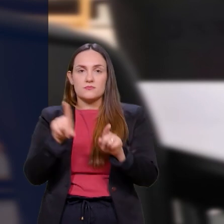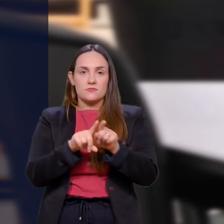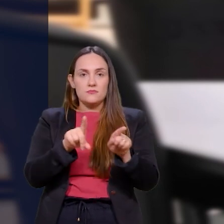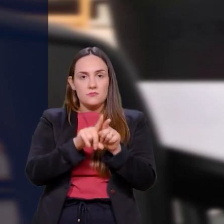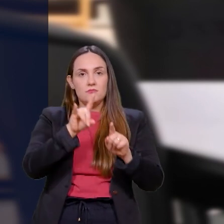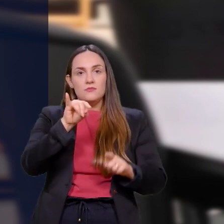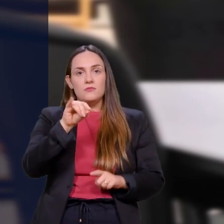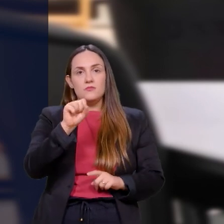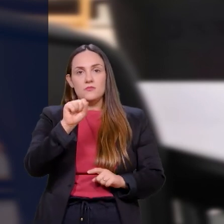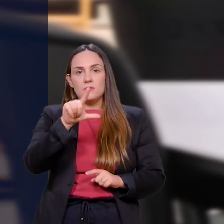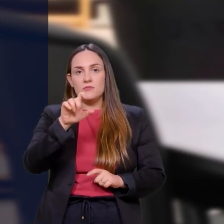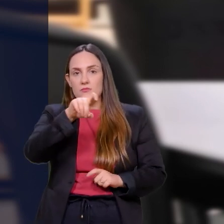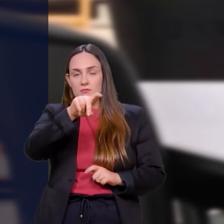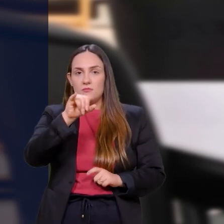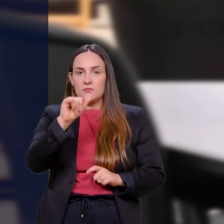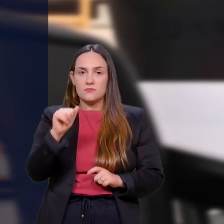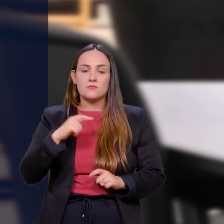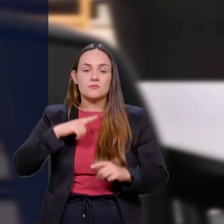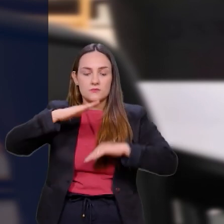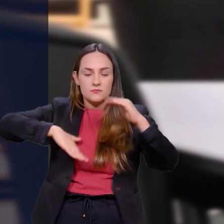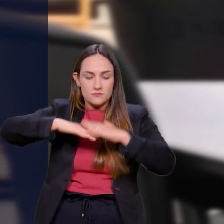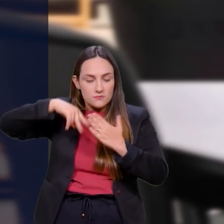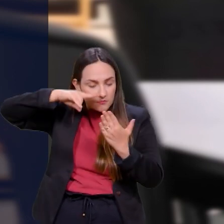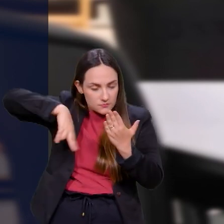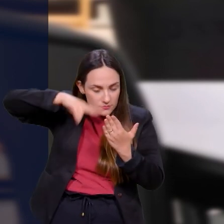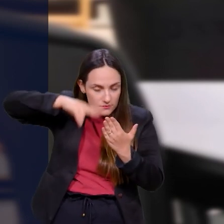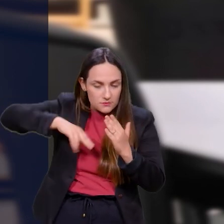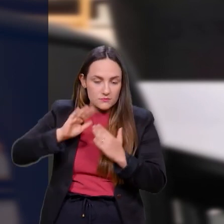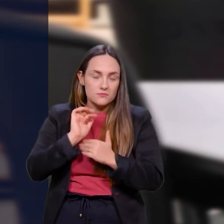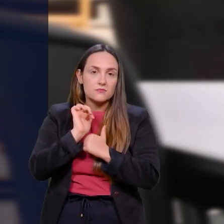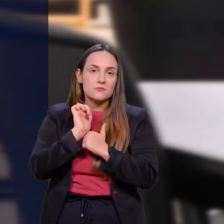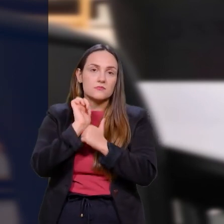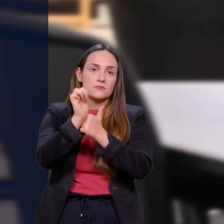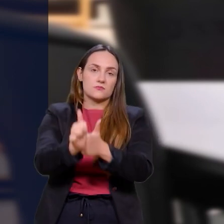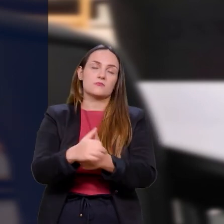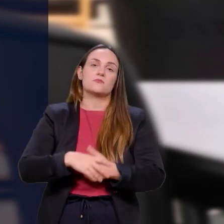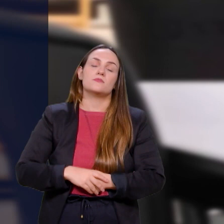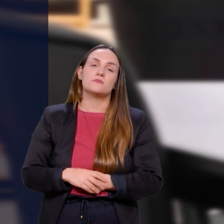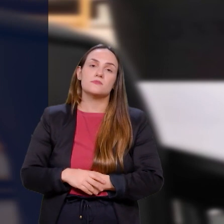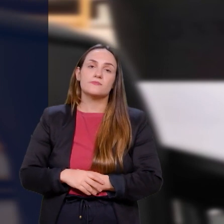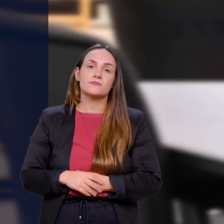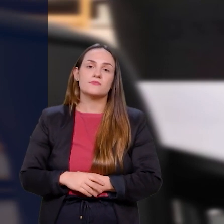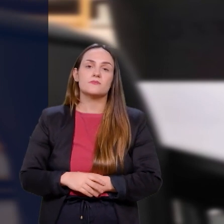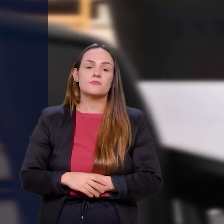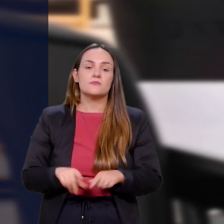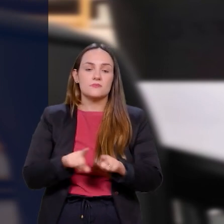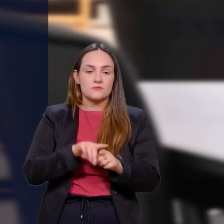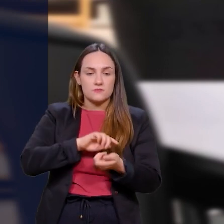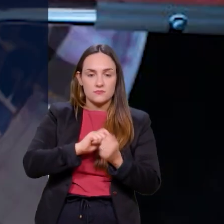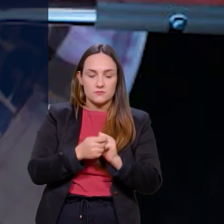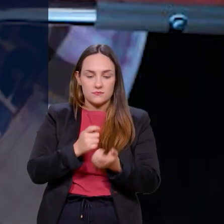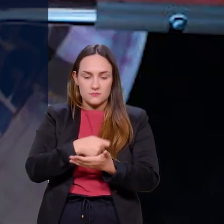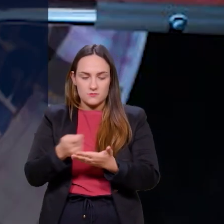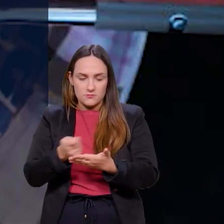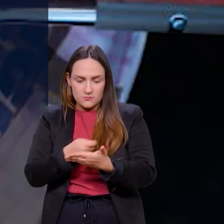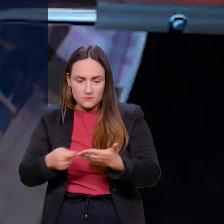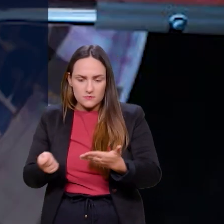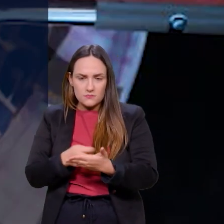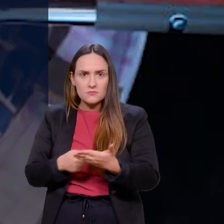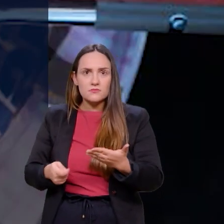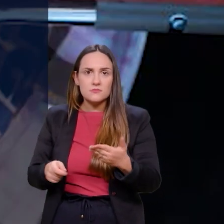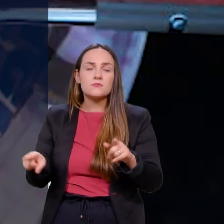com TDAH e dislexia. Profissional ledor para auxiliar na leitura das provas.